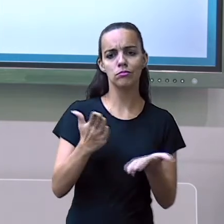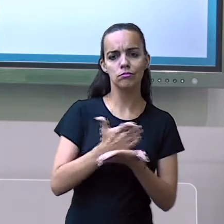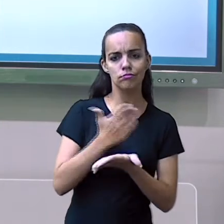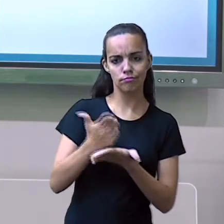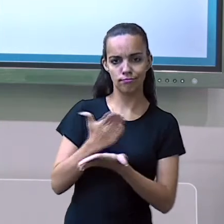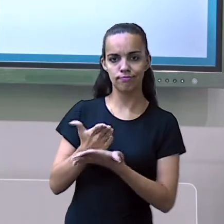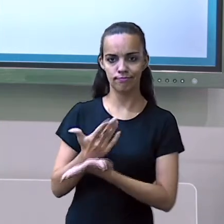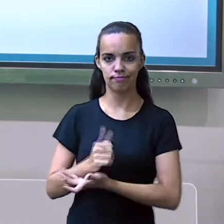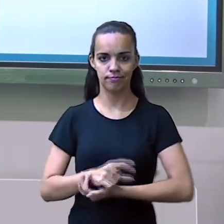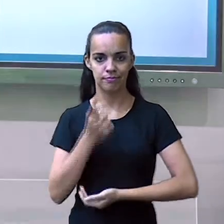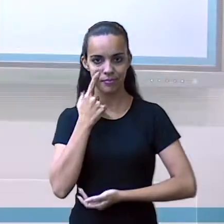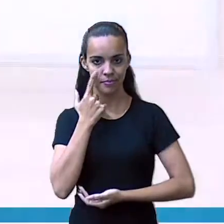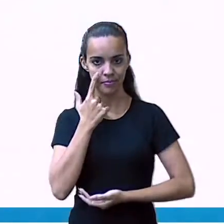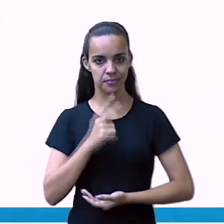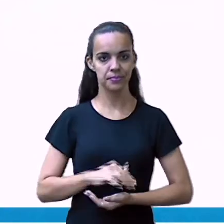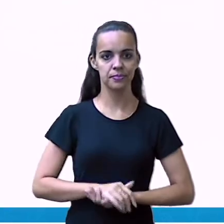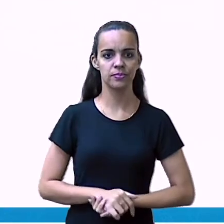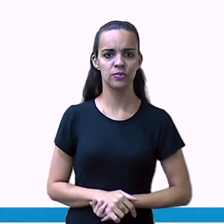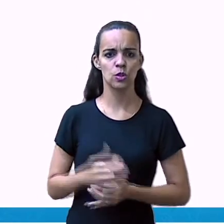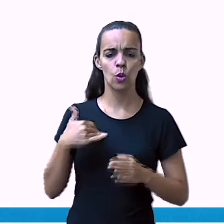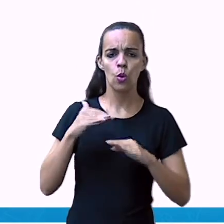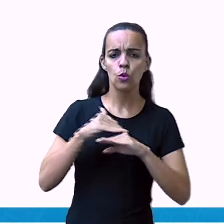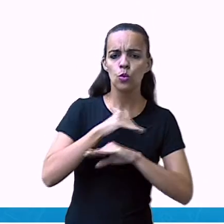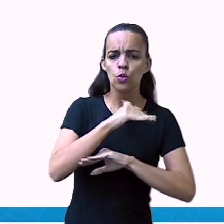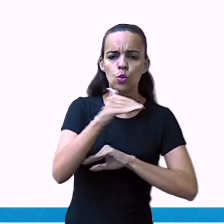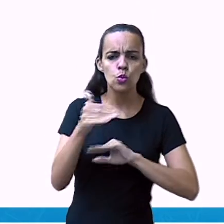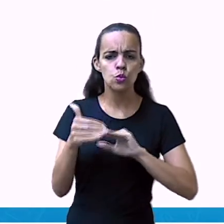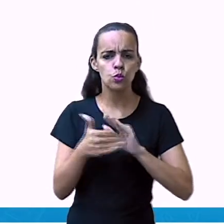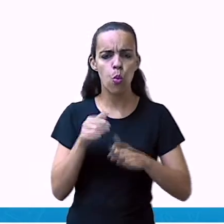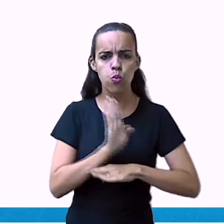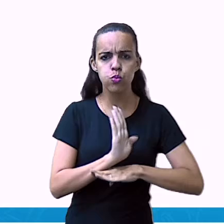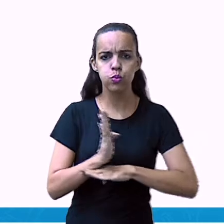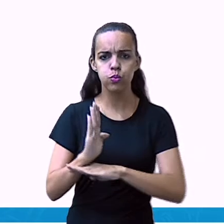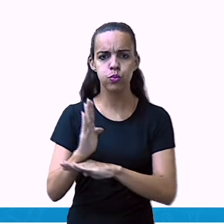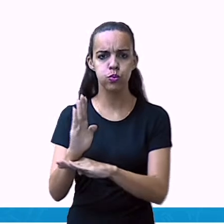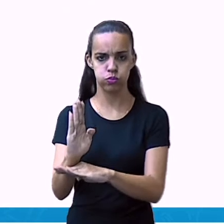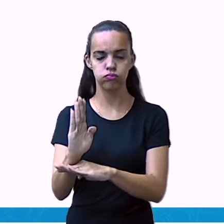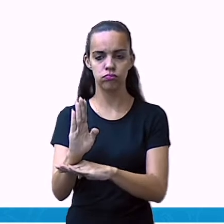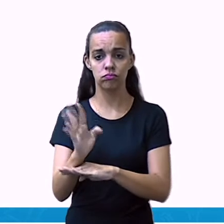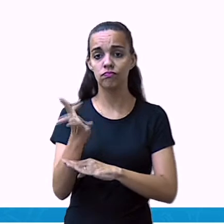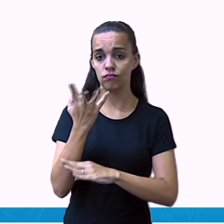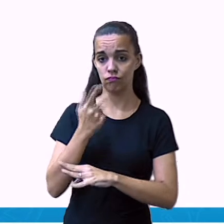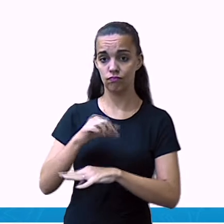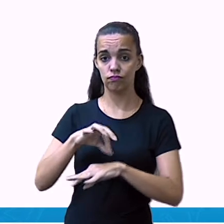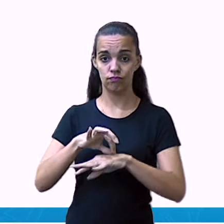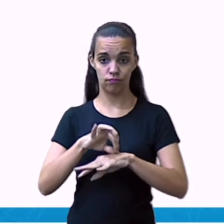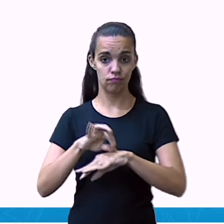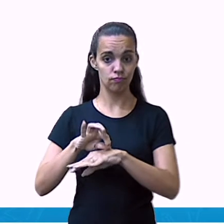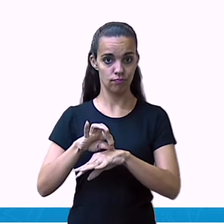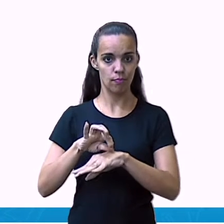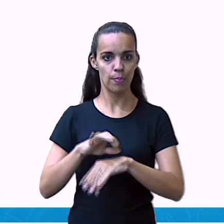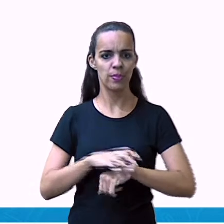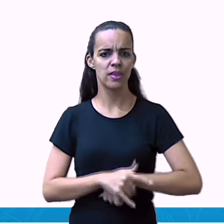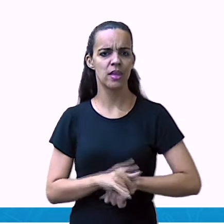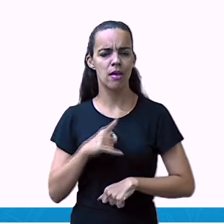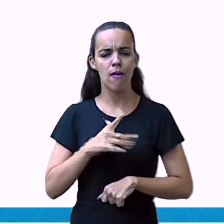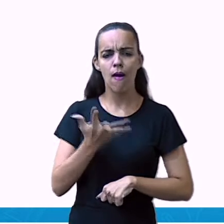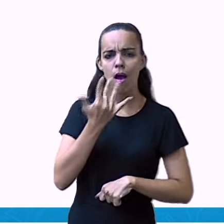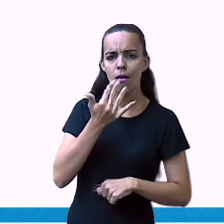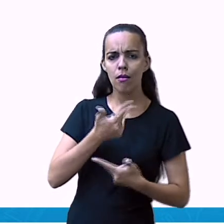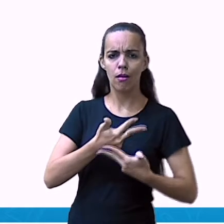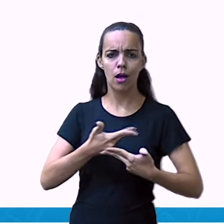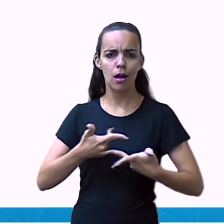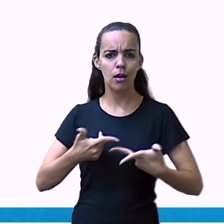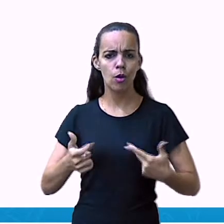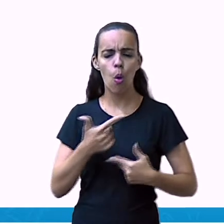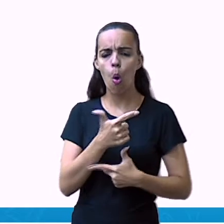tela. Vamos lá? Todos os tubarões são carnívoros,